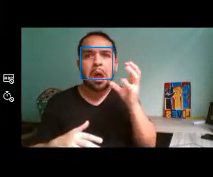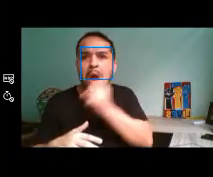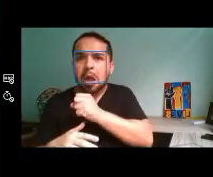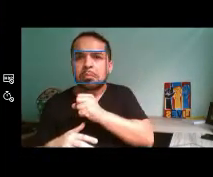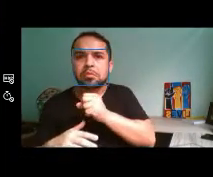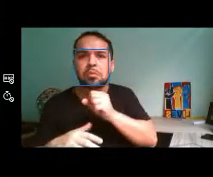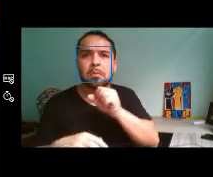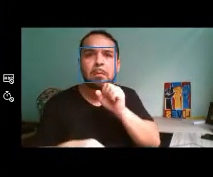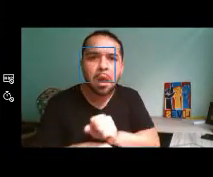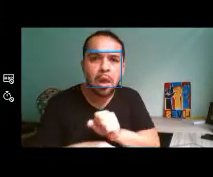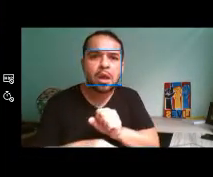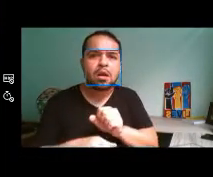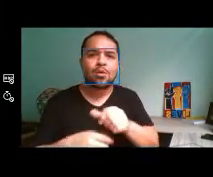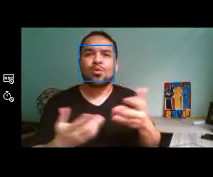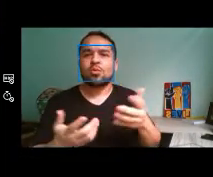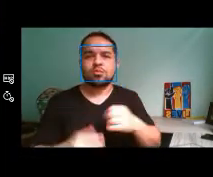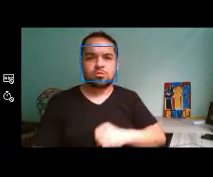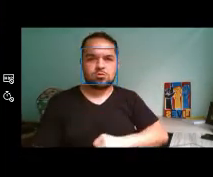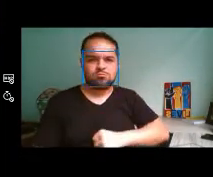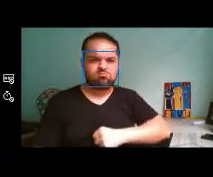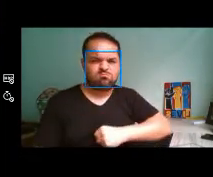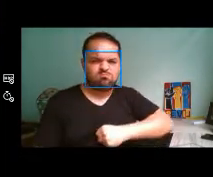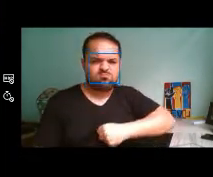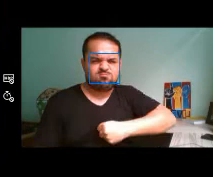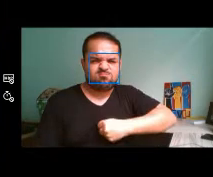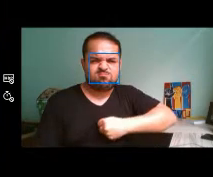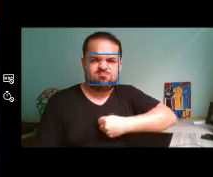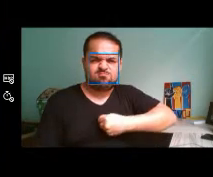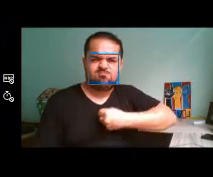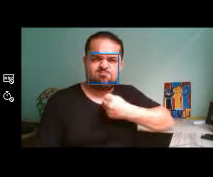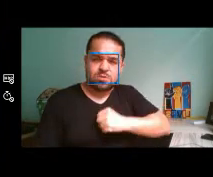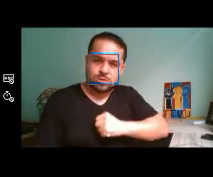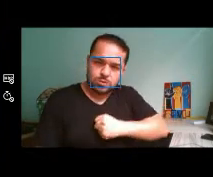forma tensa, ela é feita de forma